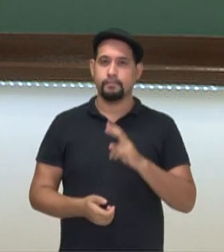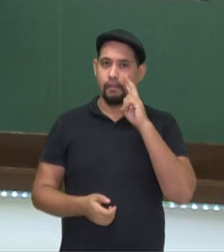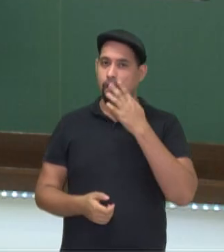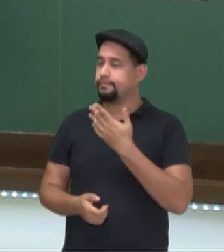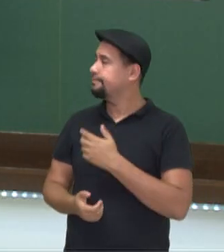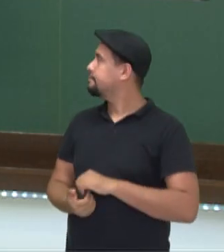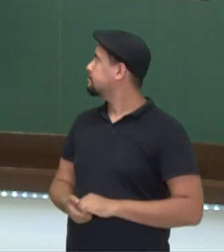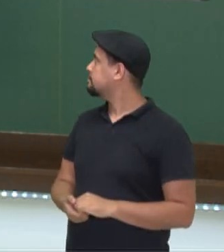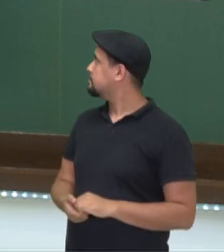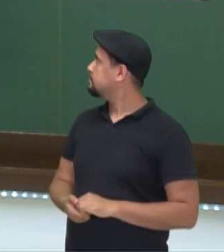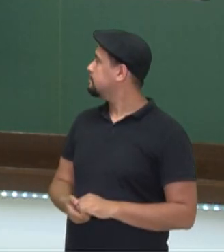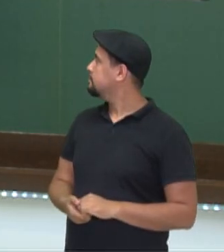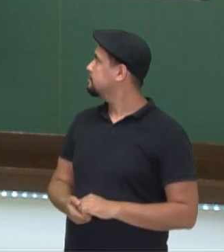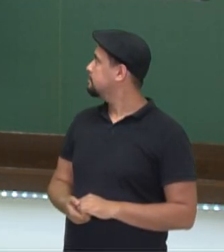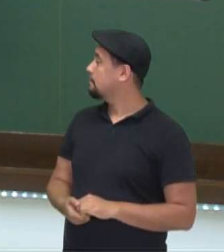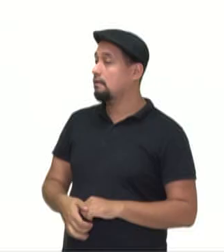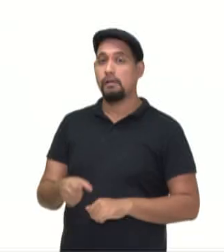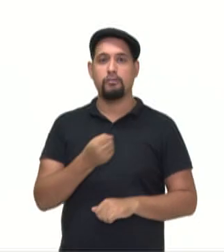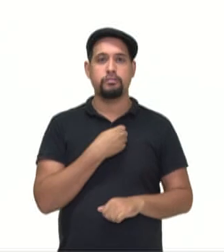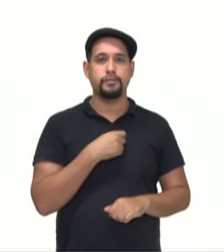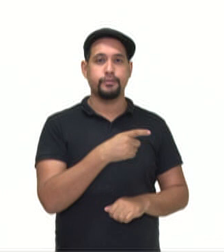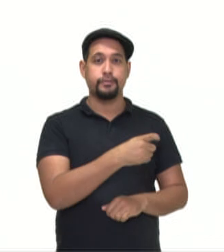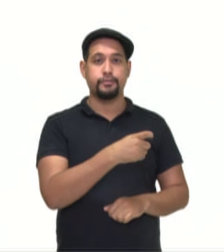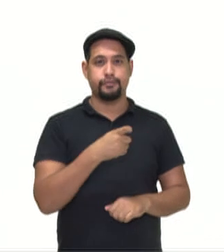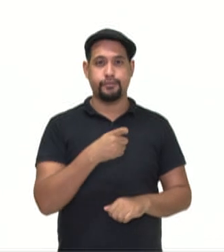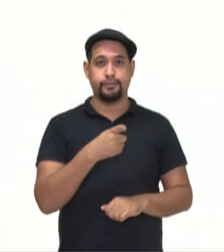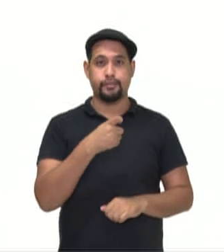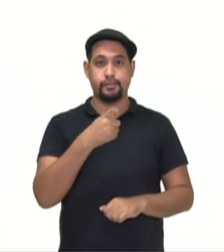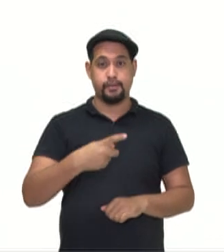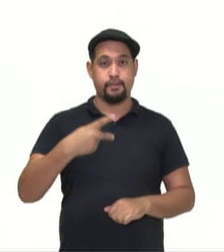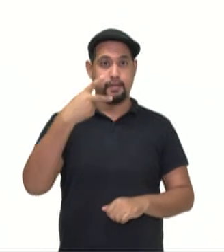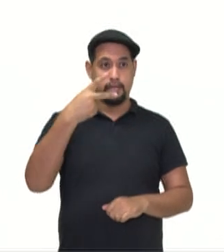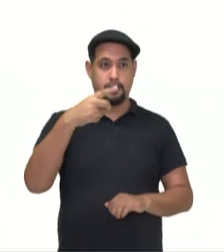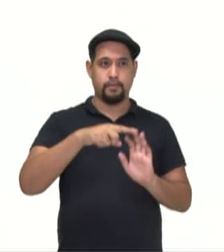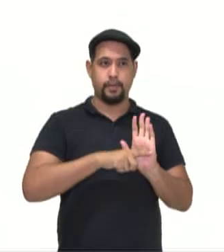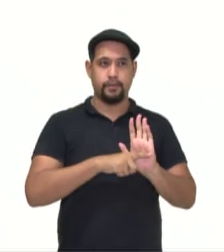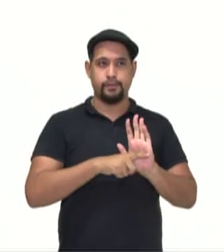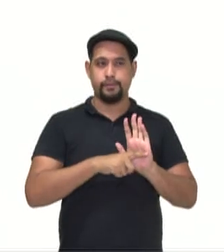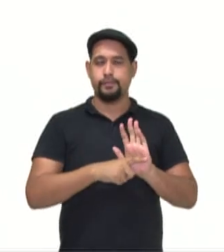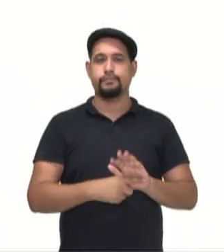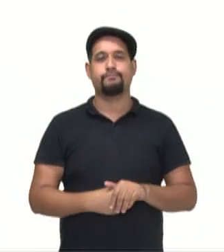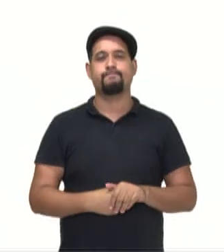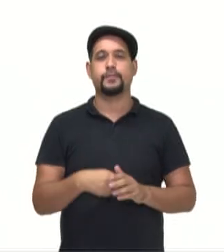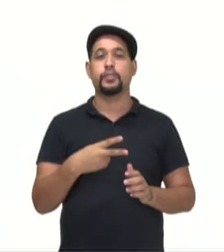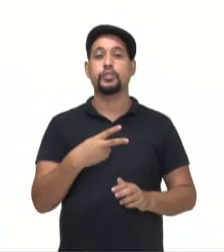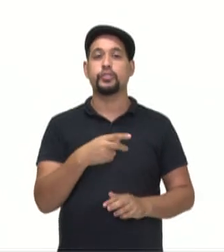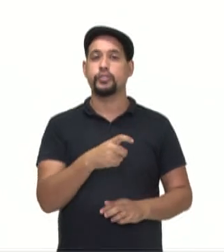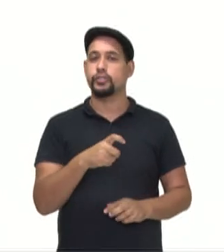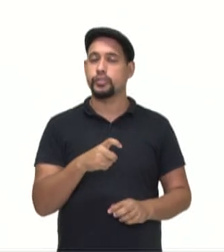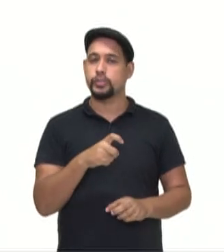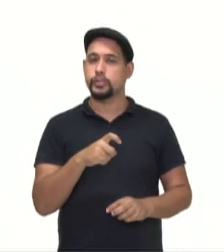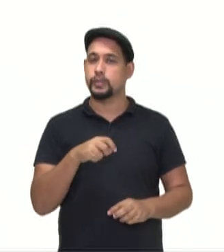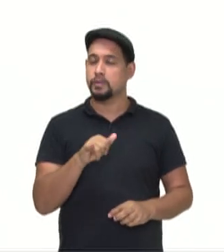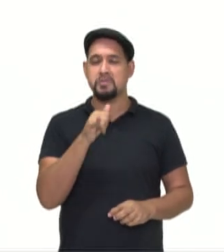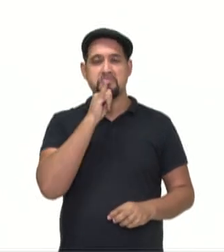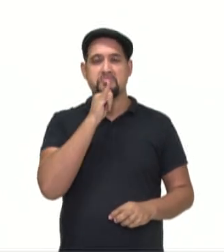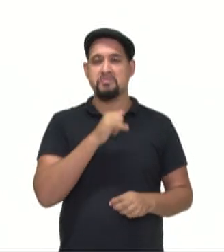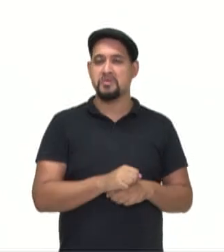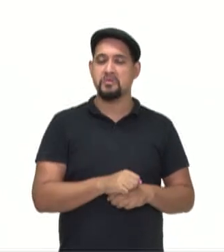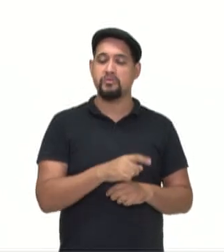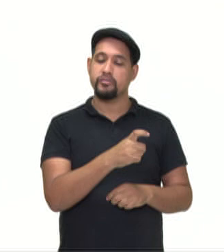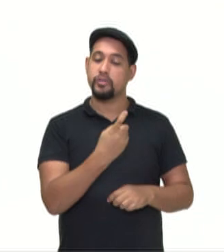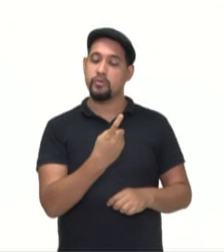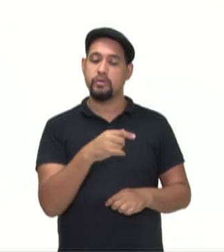lá. Determine o valor numérico de x² menos 2xy quando o x é 1 e o y é igual a